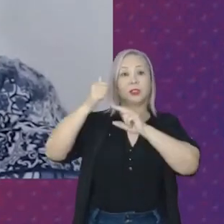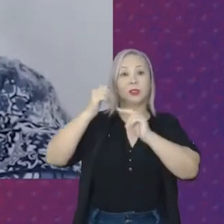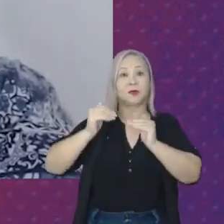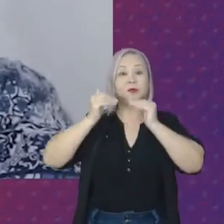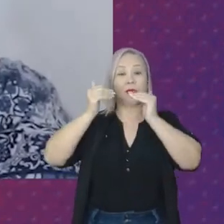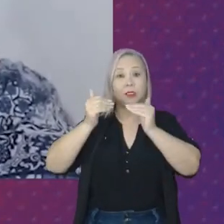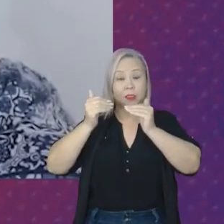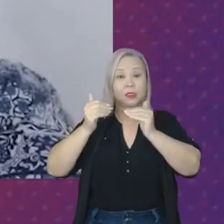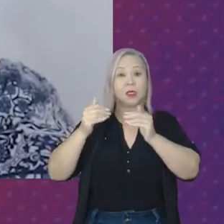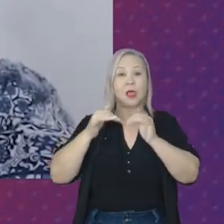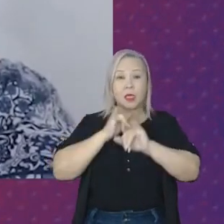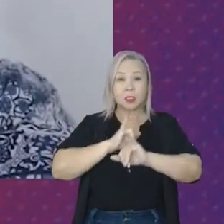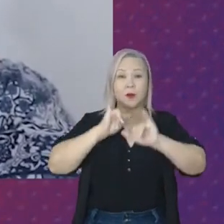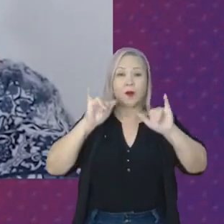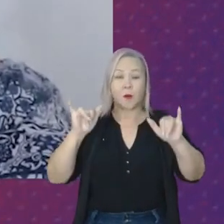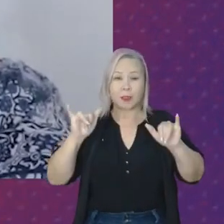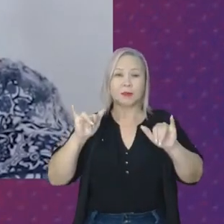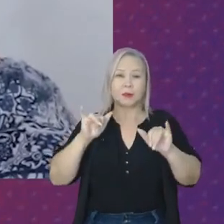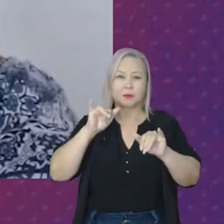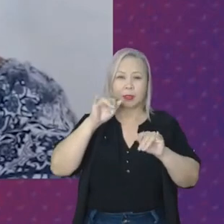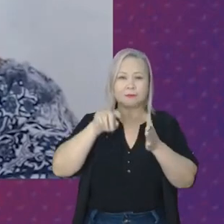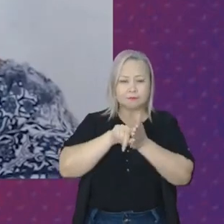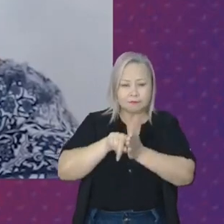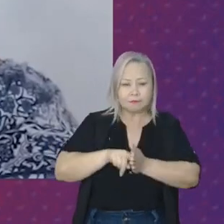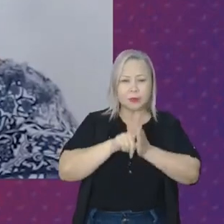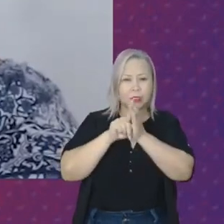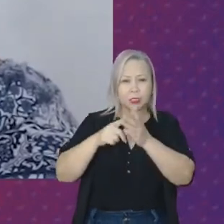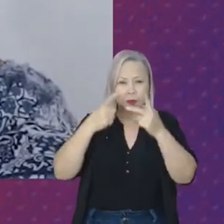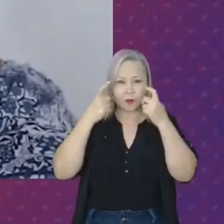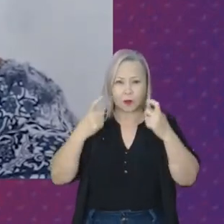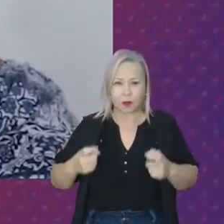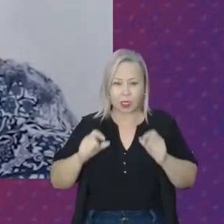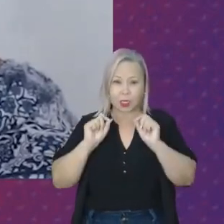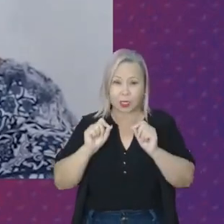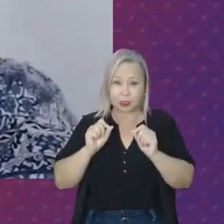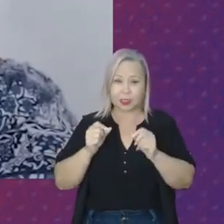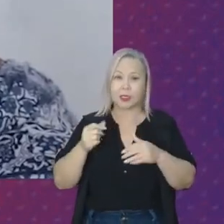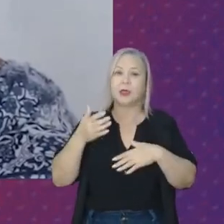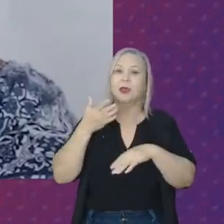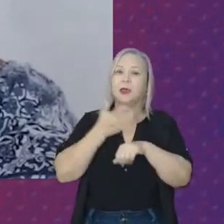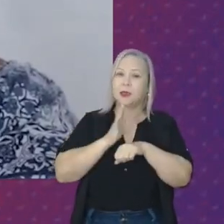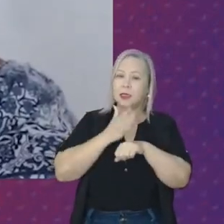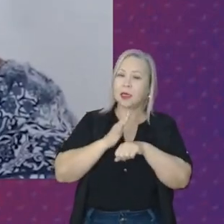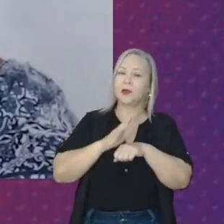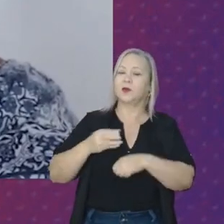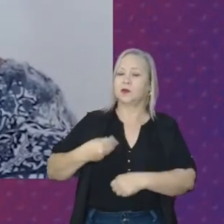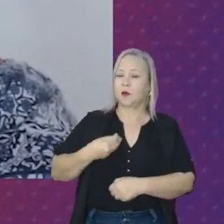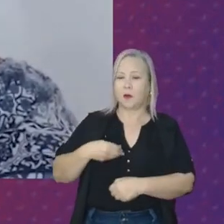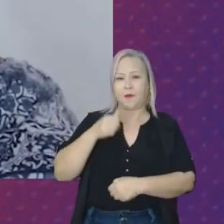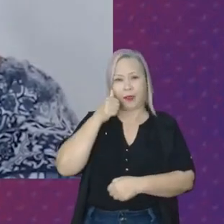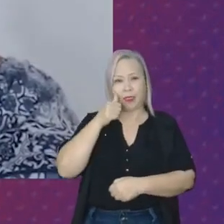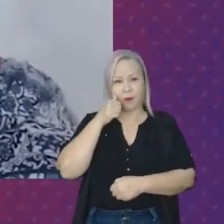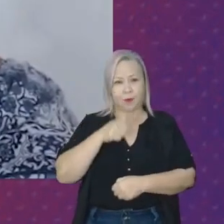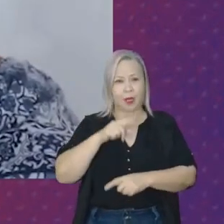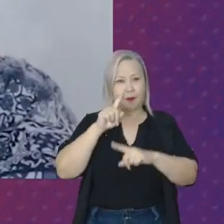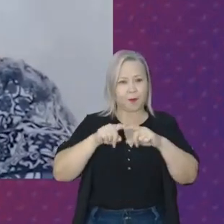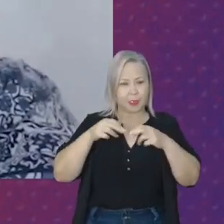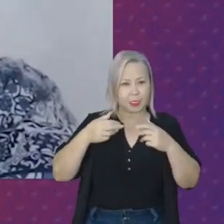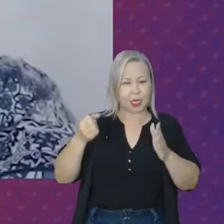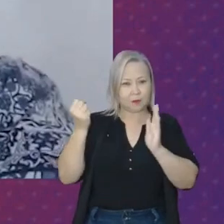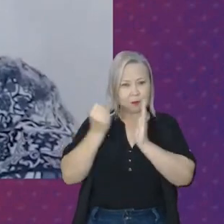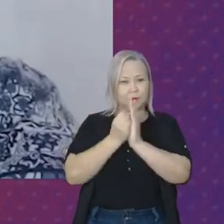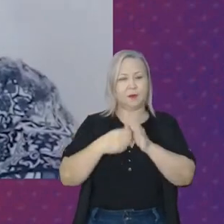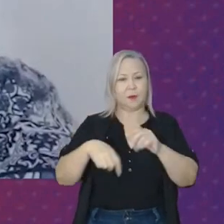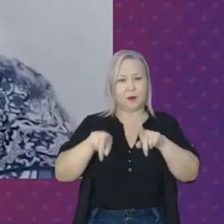dados de violência que atuam sobre os nossos corpos, sobre as nossas vidas de maneira material e